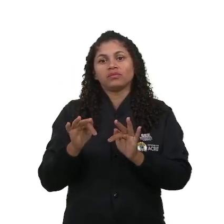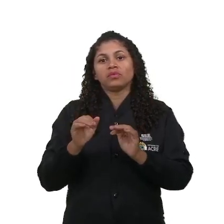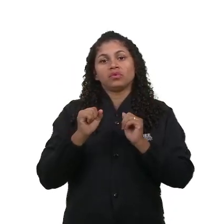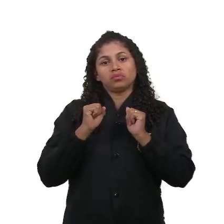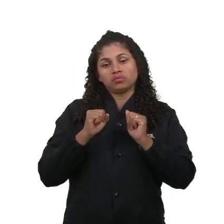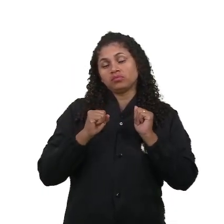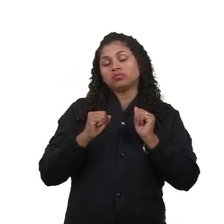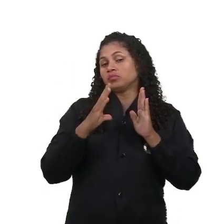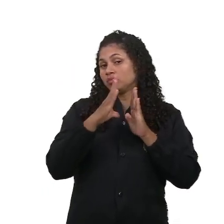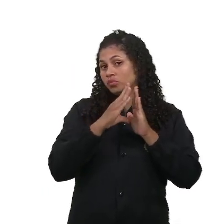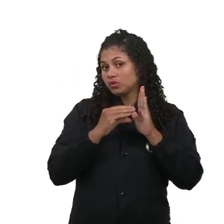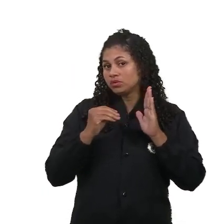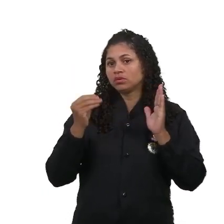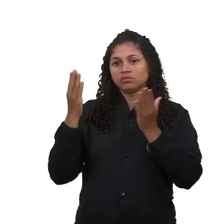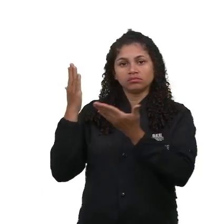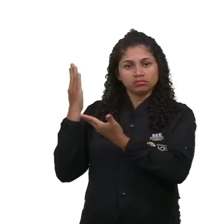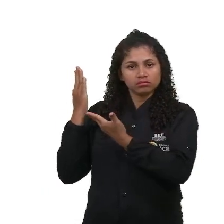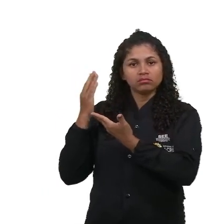assim.